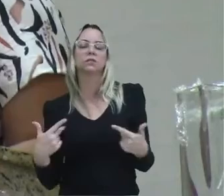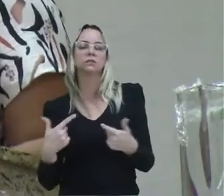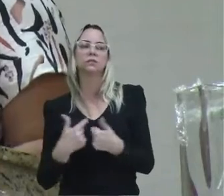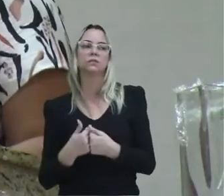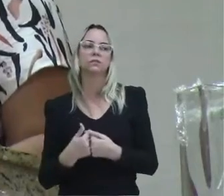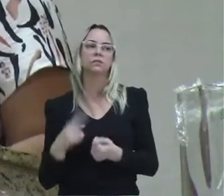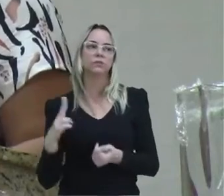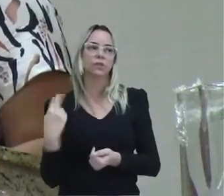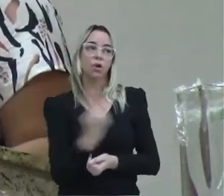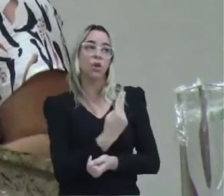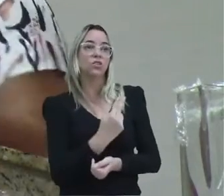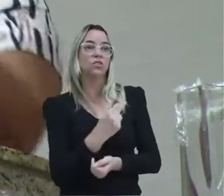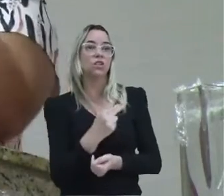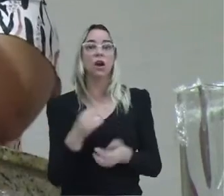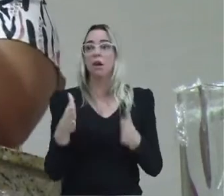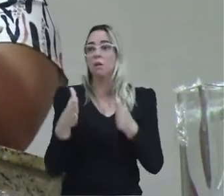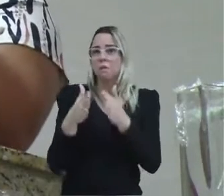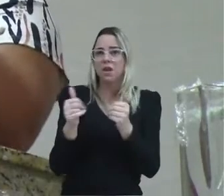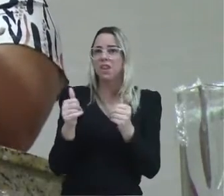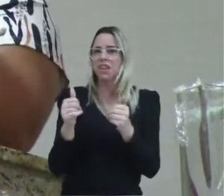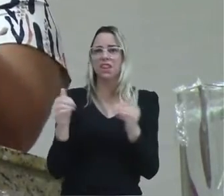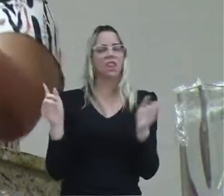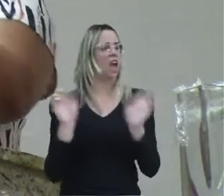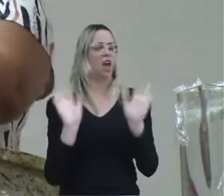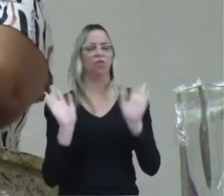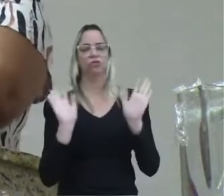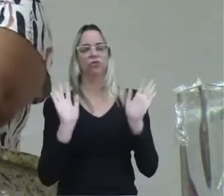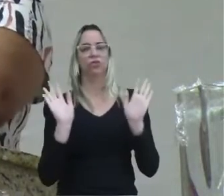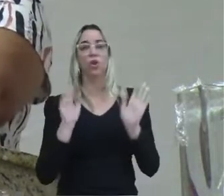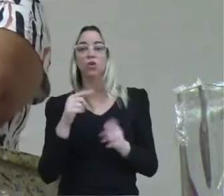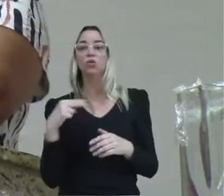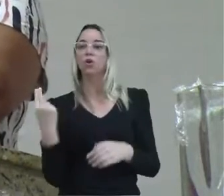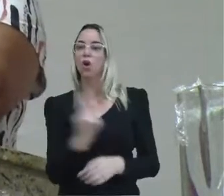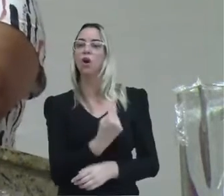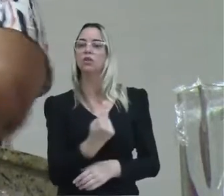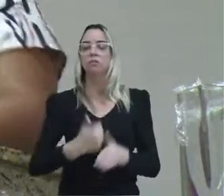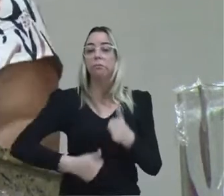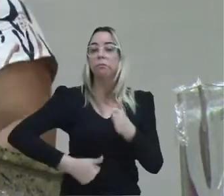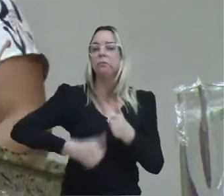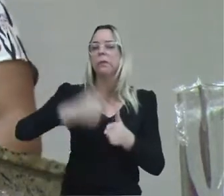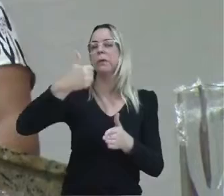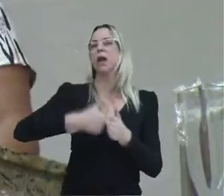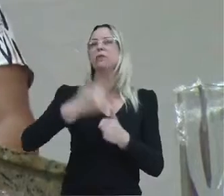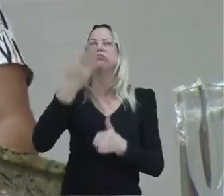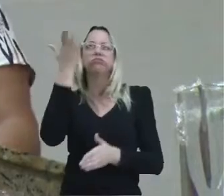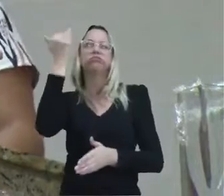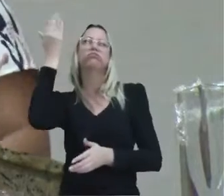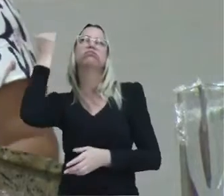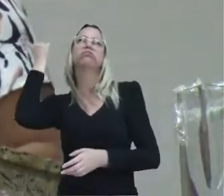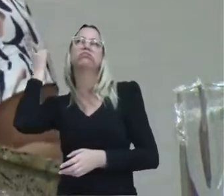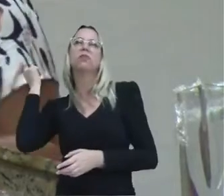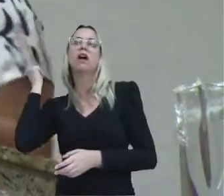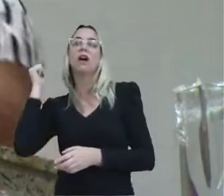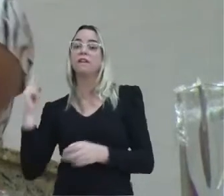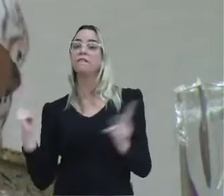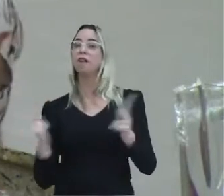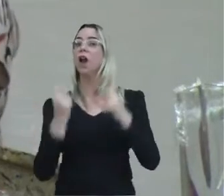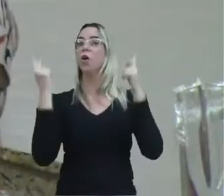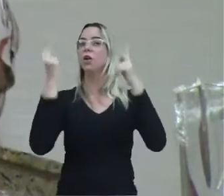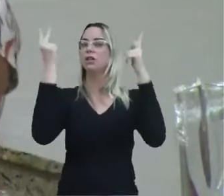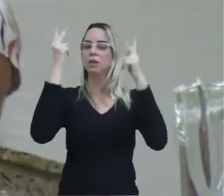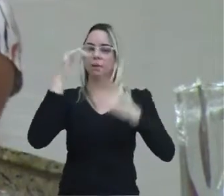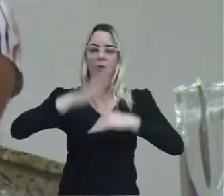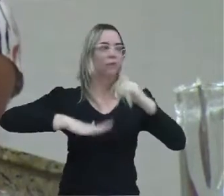nós não pedimos, pelo contrário, desde o primeiro momento de nossa luta até hoje, é valorização